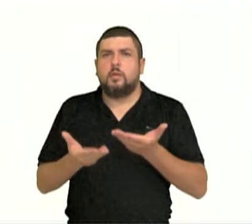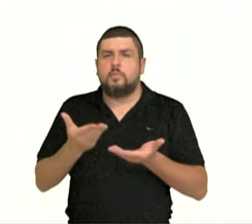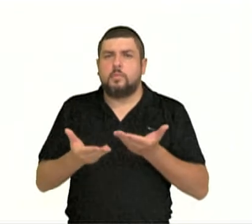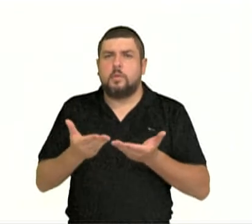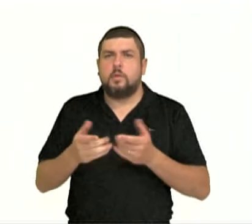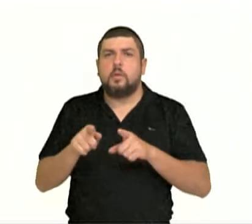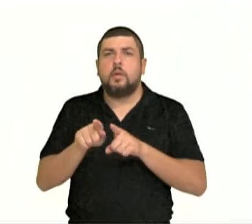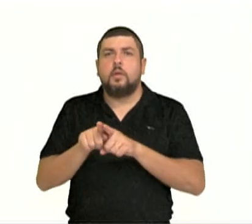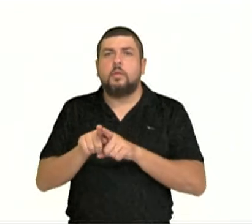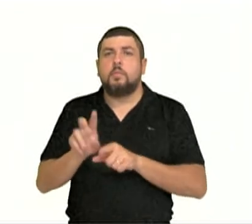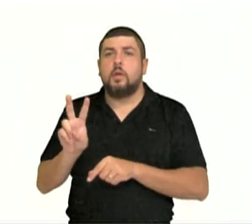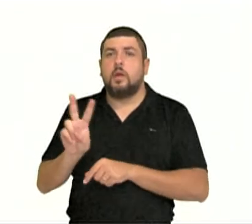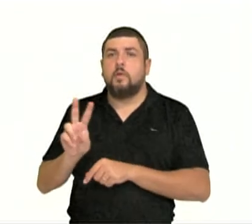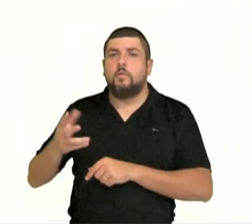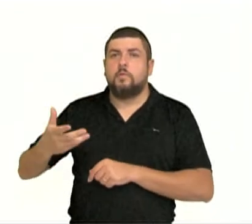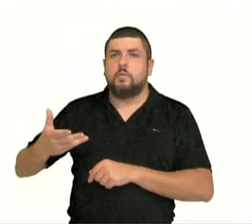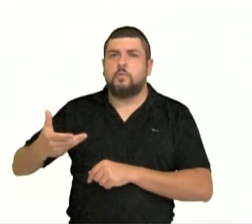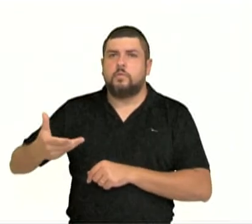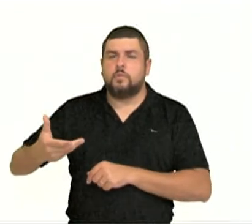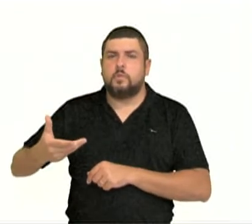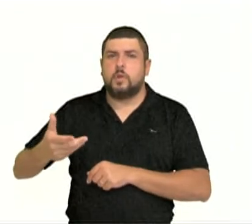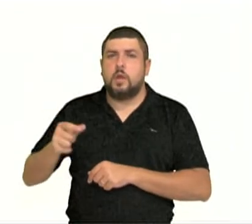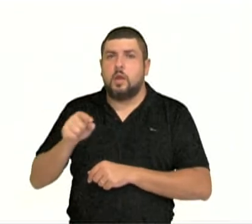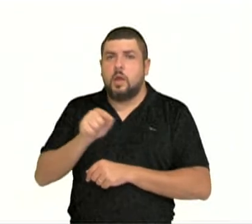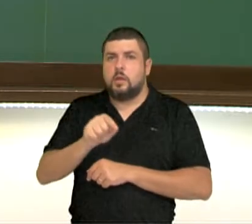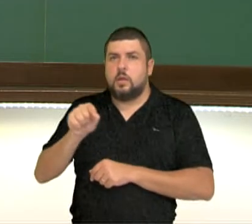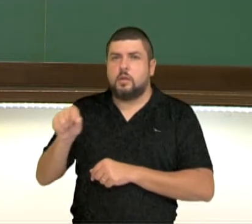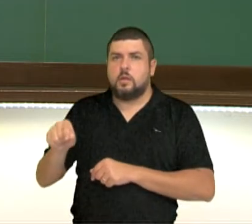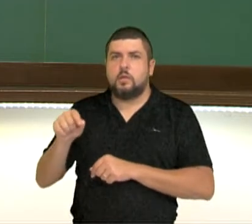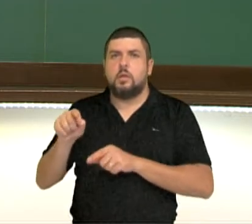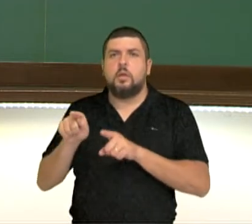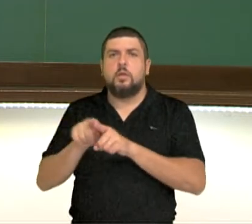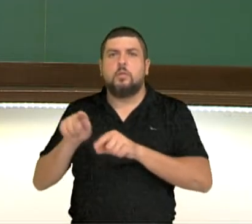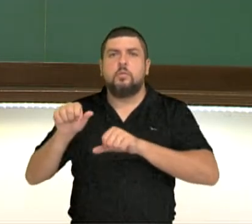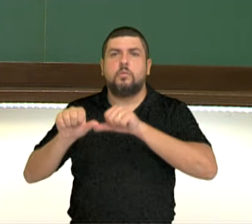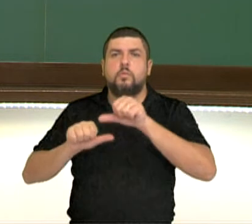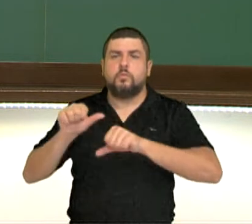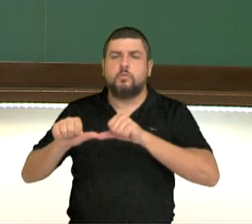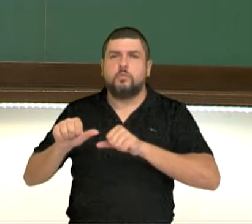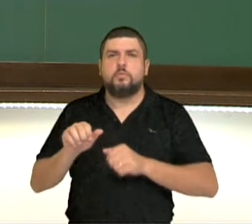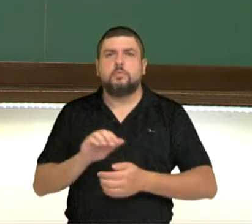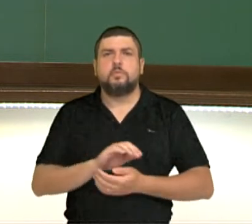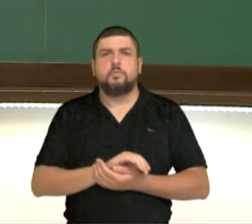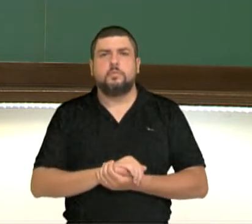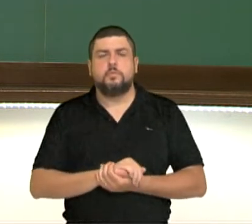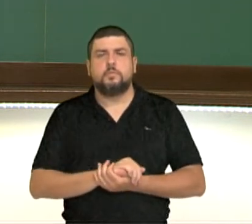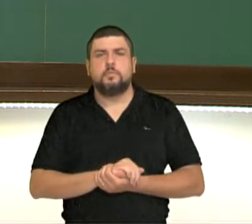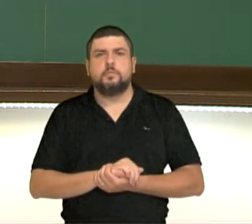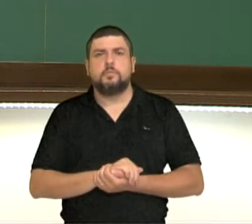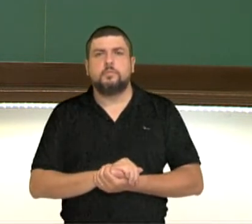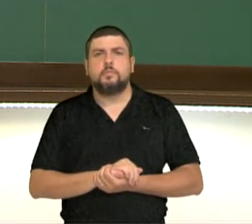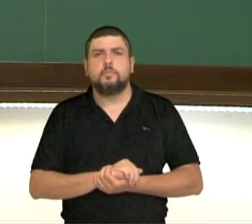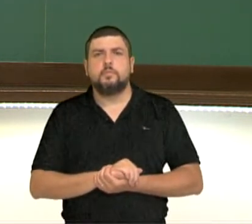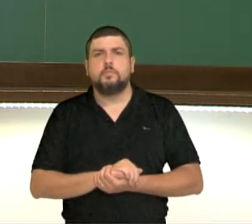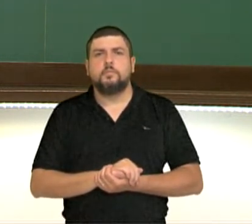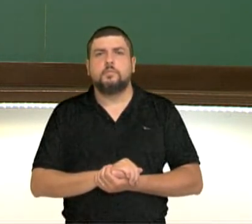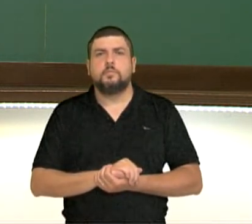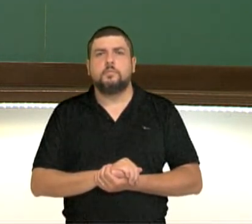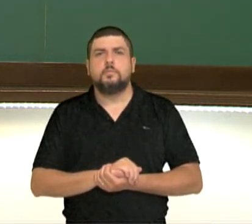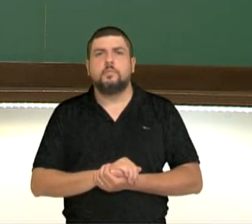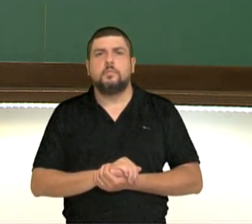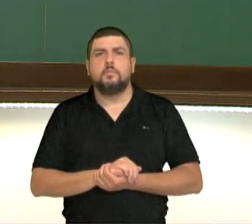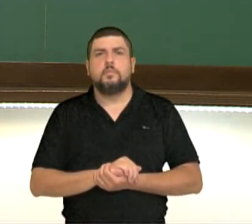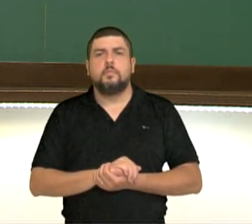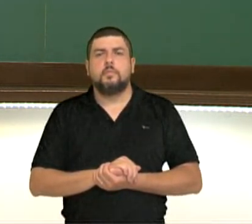a velocidade que está relacionado com o referencial, aquela coisa toda aí que a gente viu em momentos posteriores, certo? Então a gente